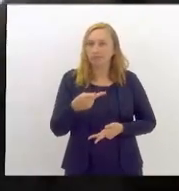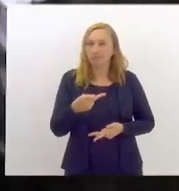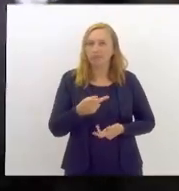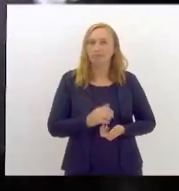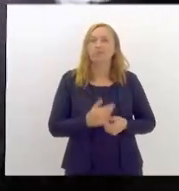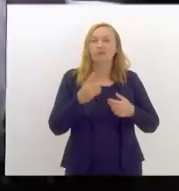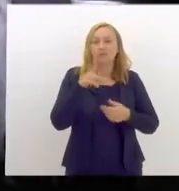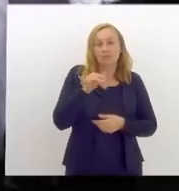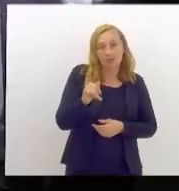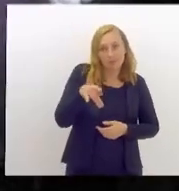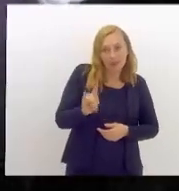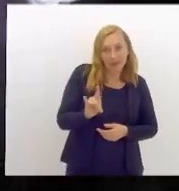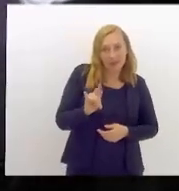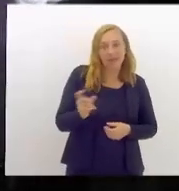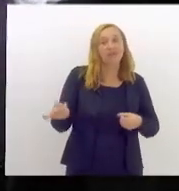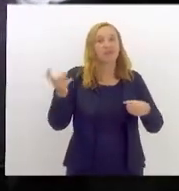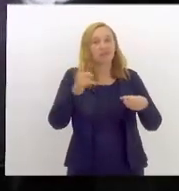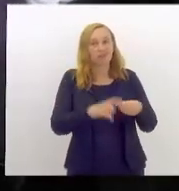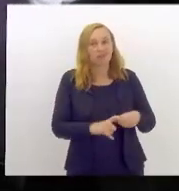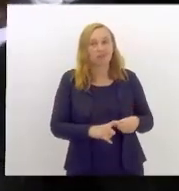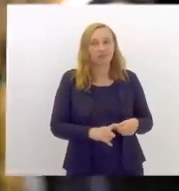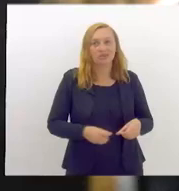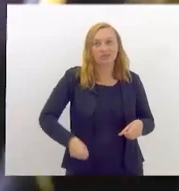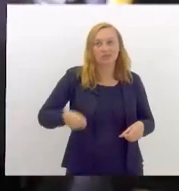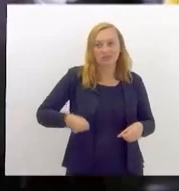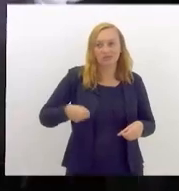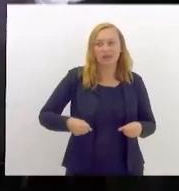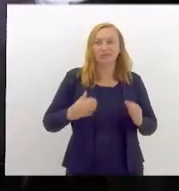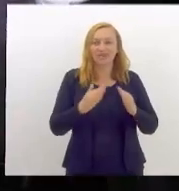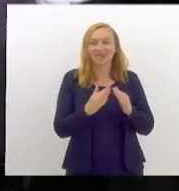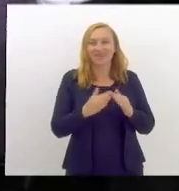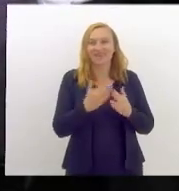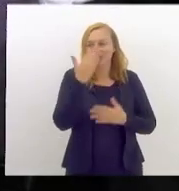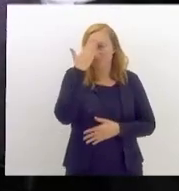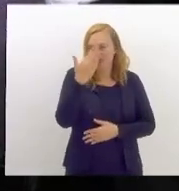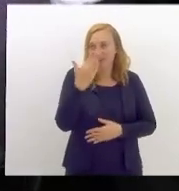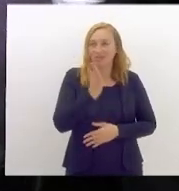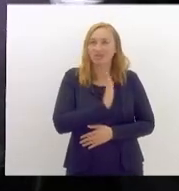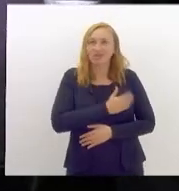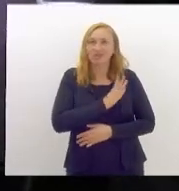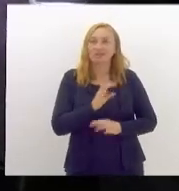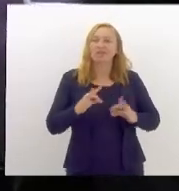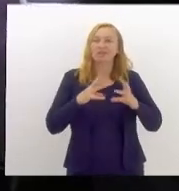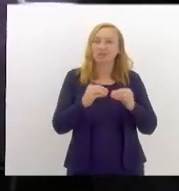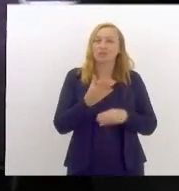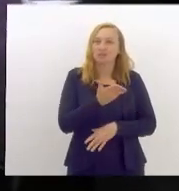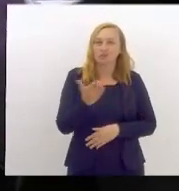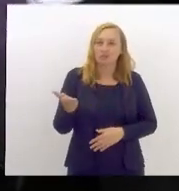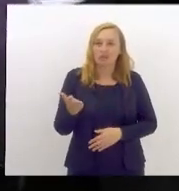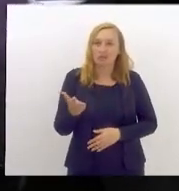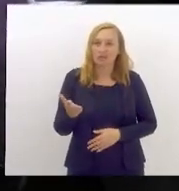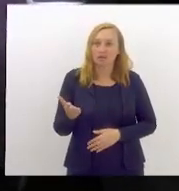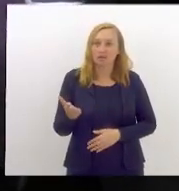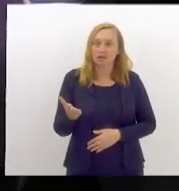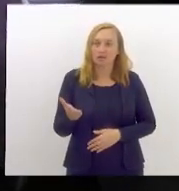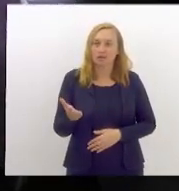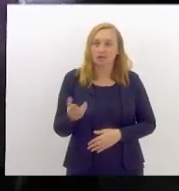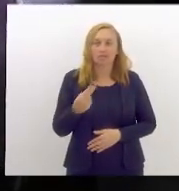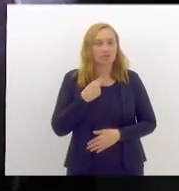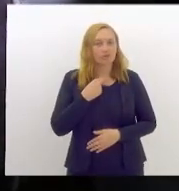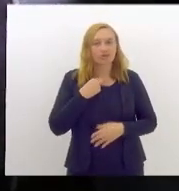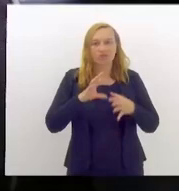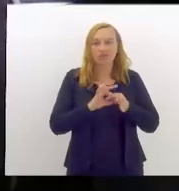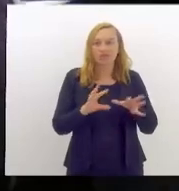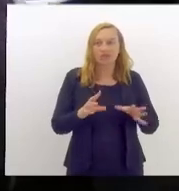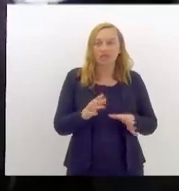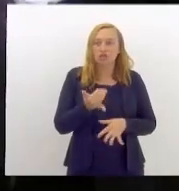papai está voltando com as malas muito obrigado de coração a todos vocês não poderia